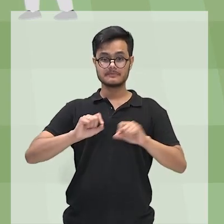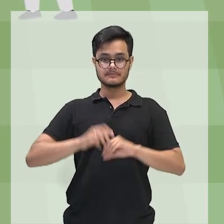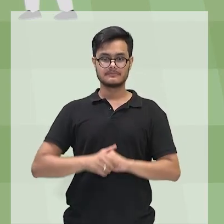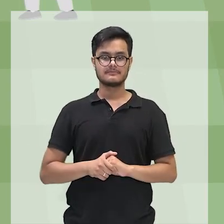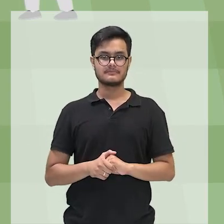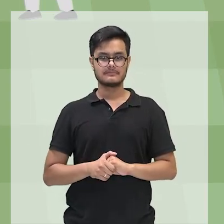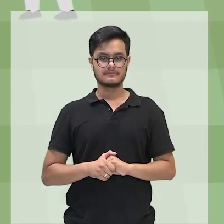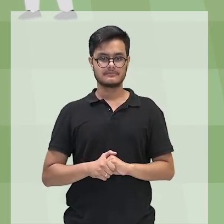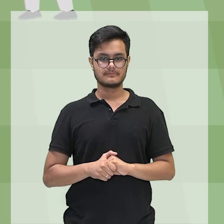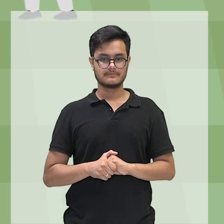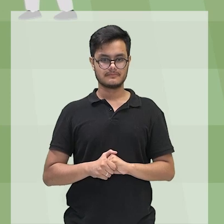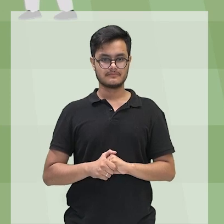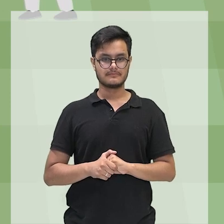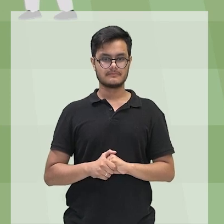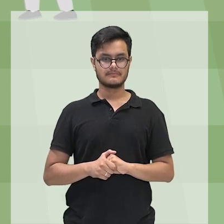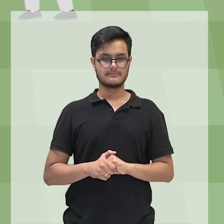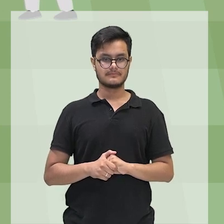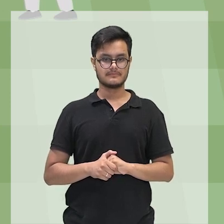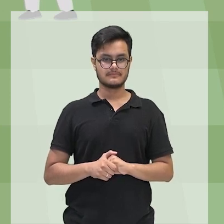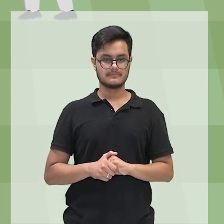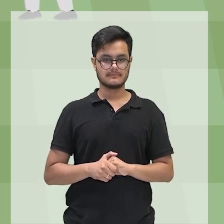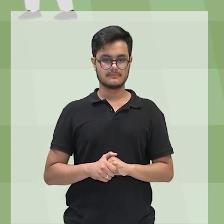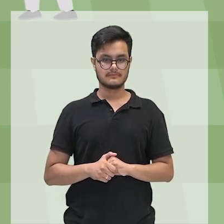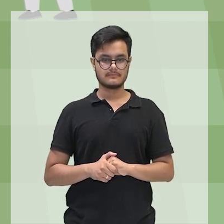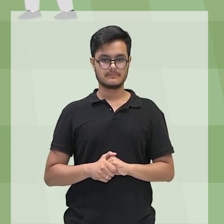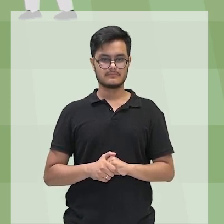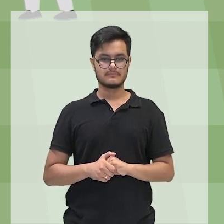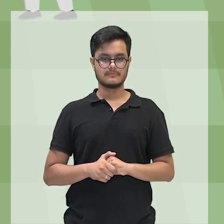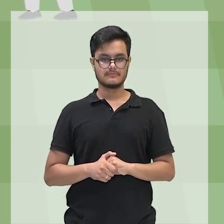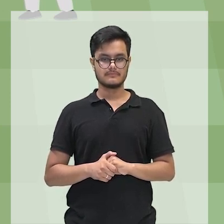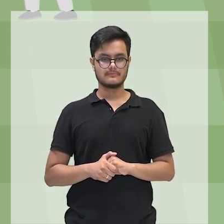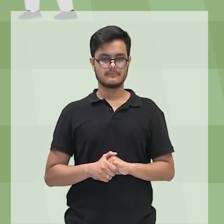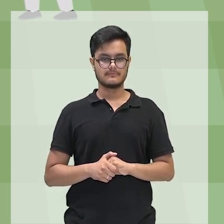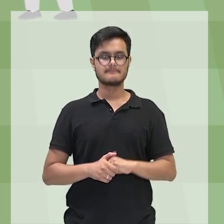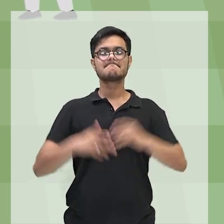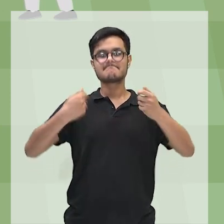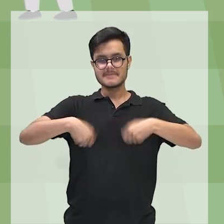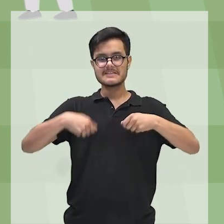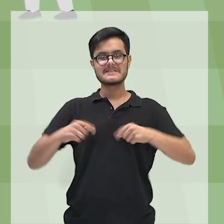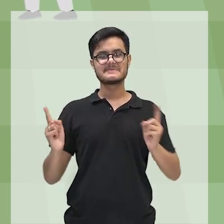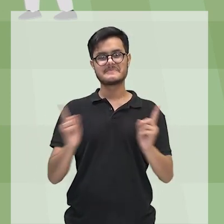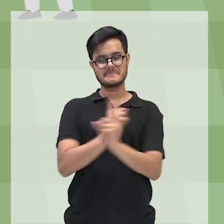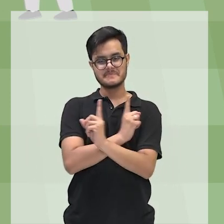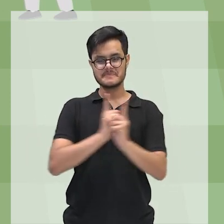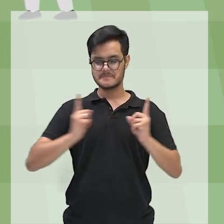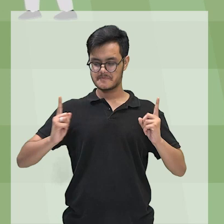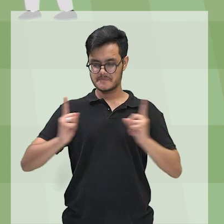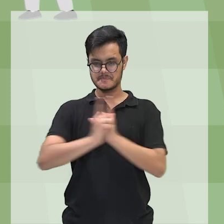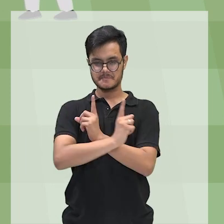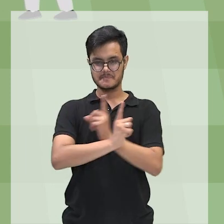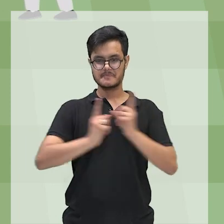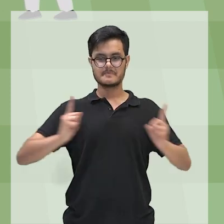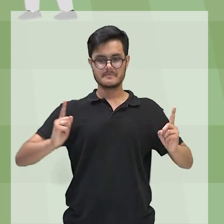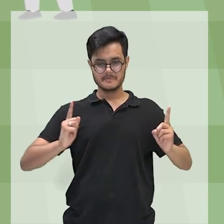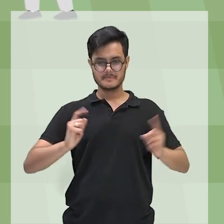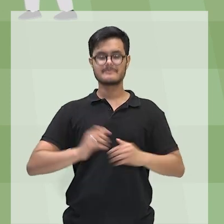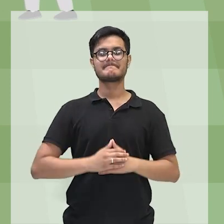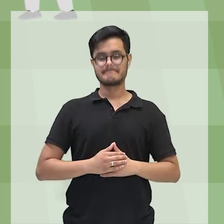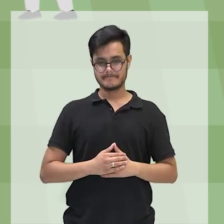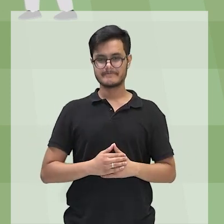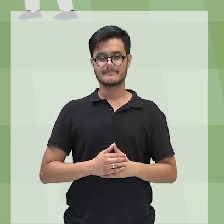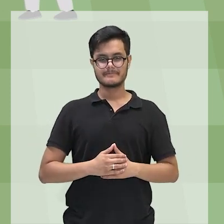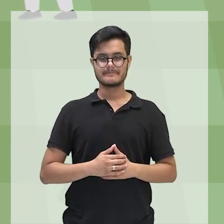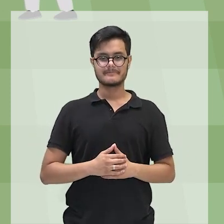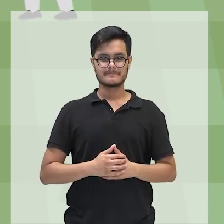consegue lançar a bola para longe, ele precisa fazer as trocas aí de uma base para outra com um